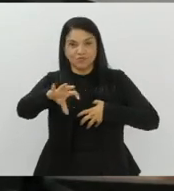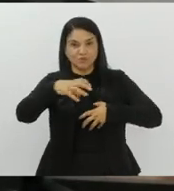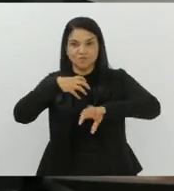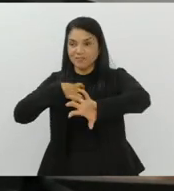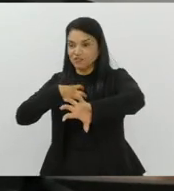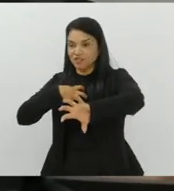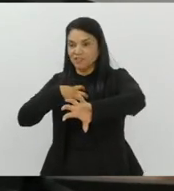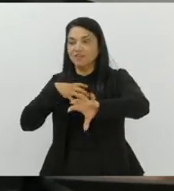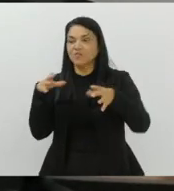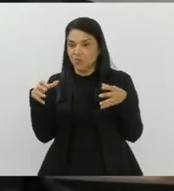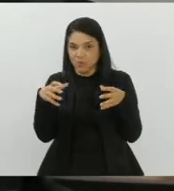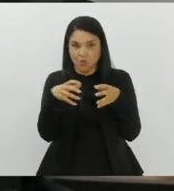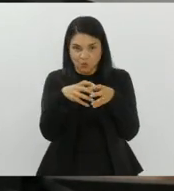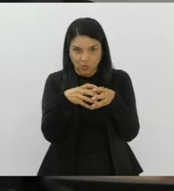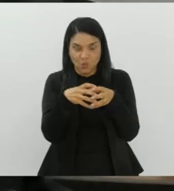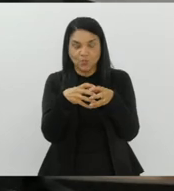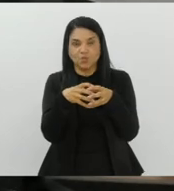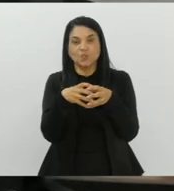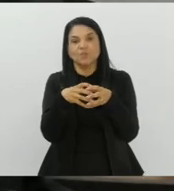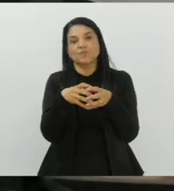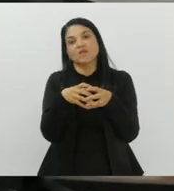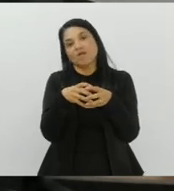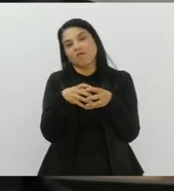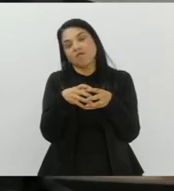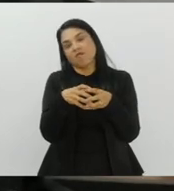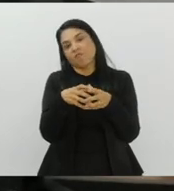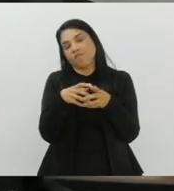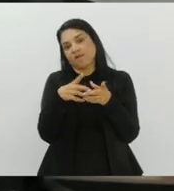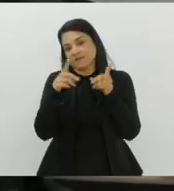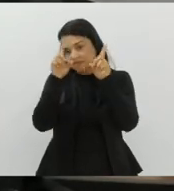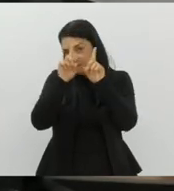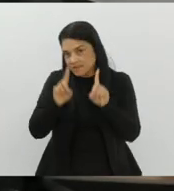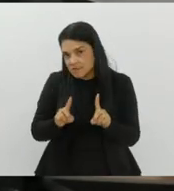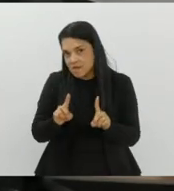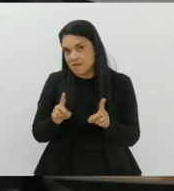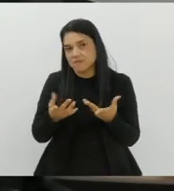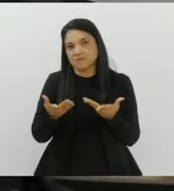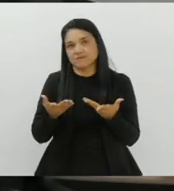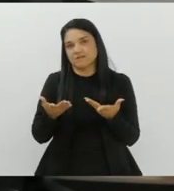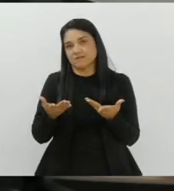as inapetências e com as